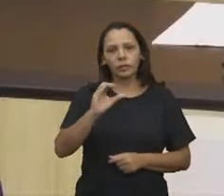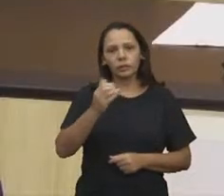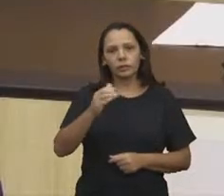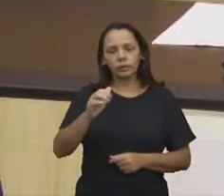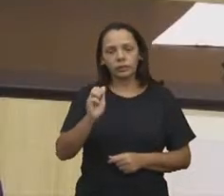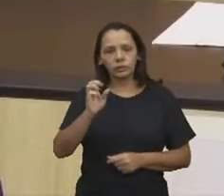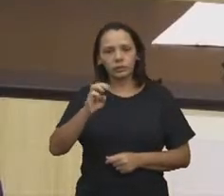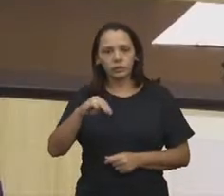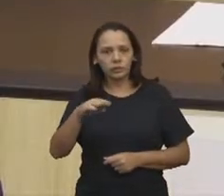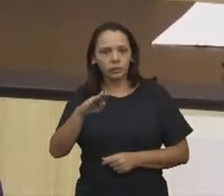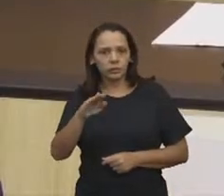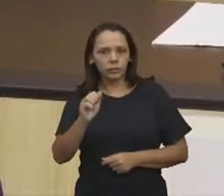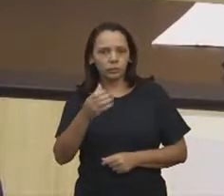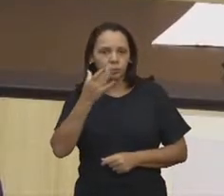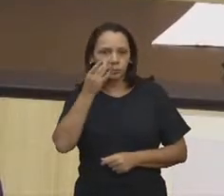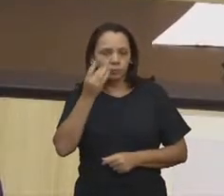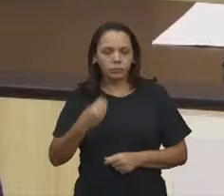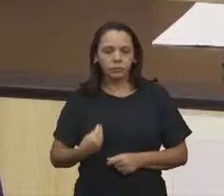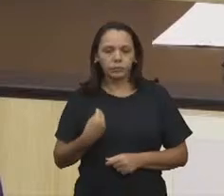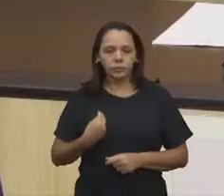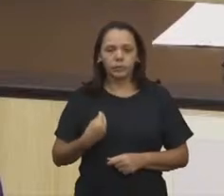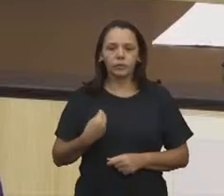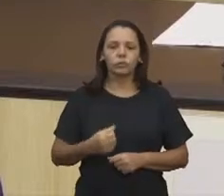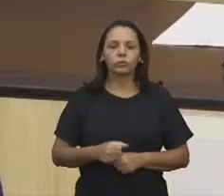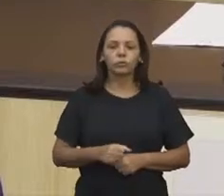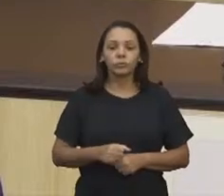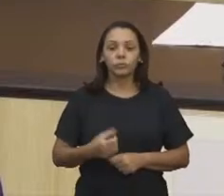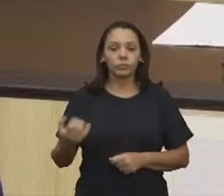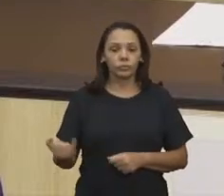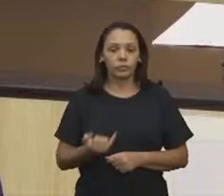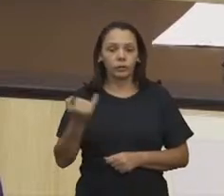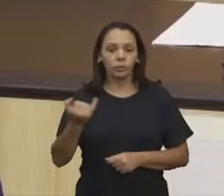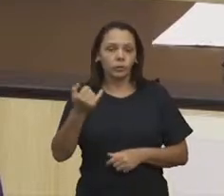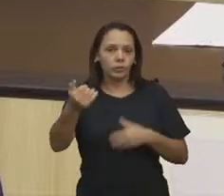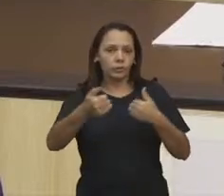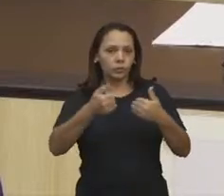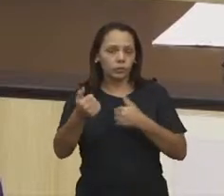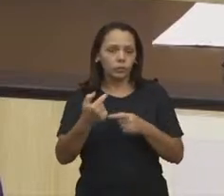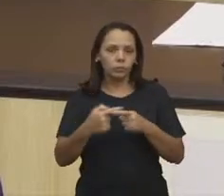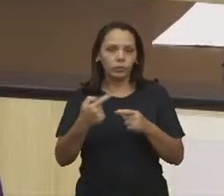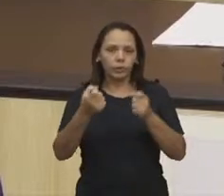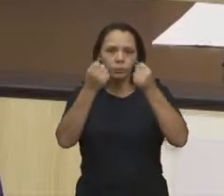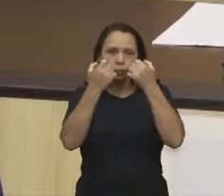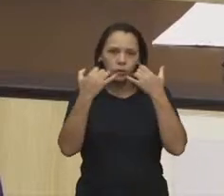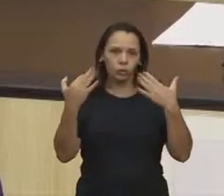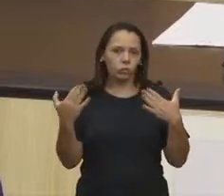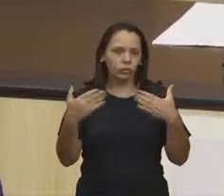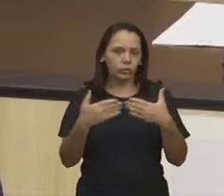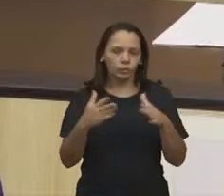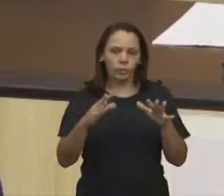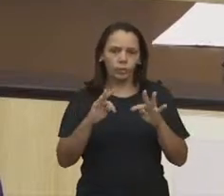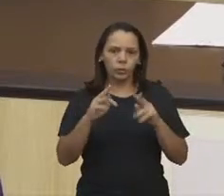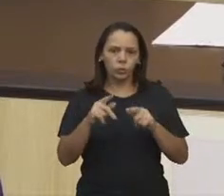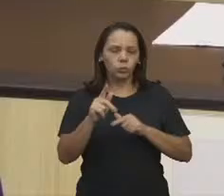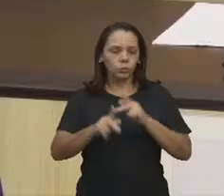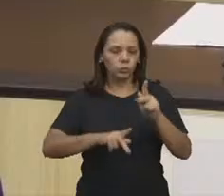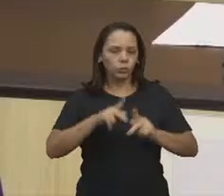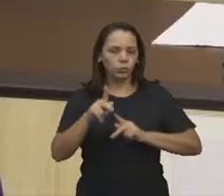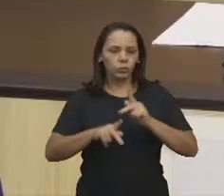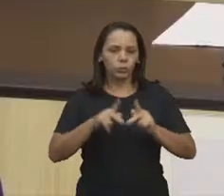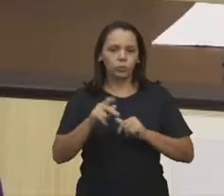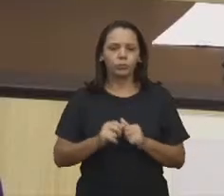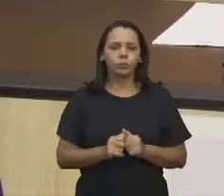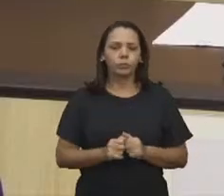uma audiência pública que é aberta, né, para toda a população da nossa cidade, que hoje é um problema aqui na nossa cidade em relação à questão